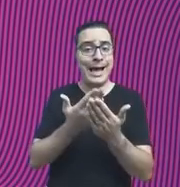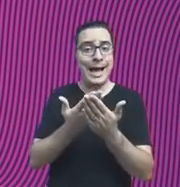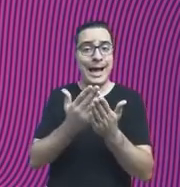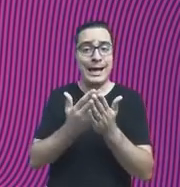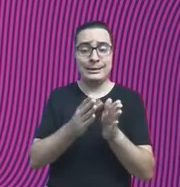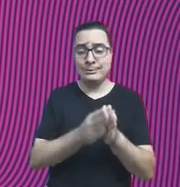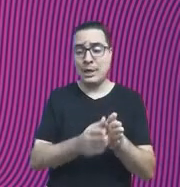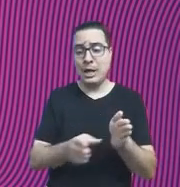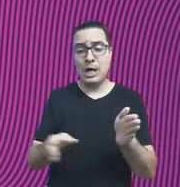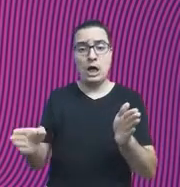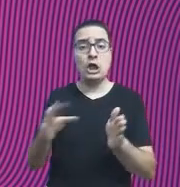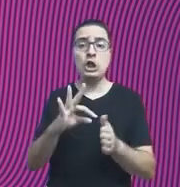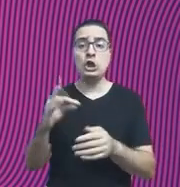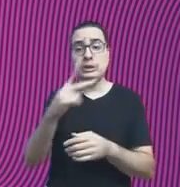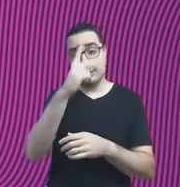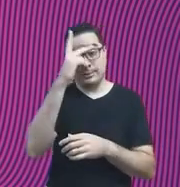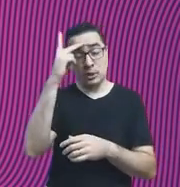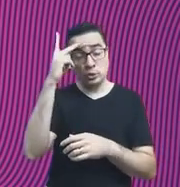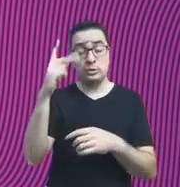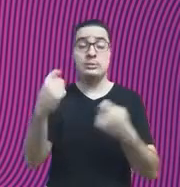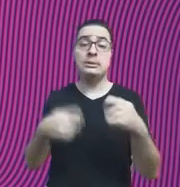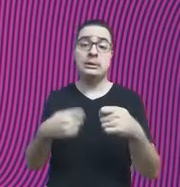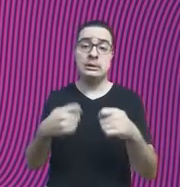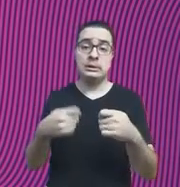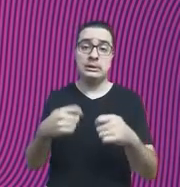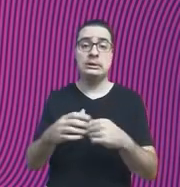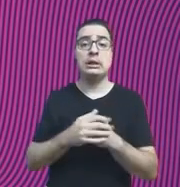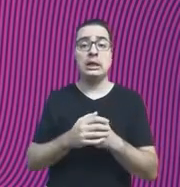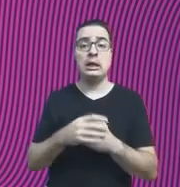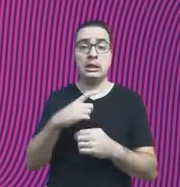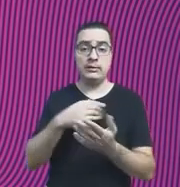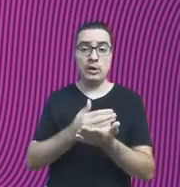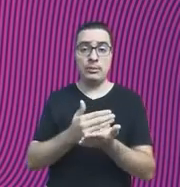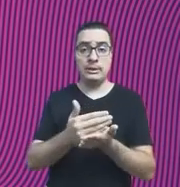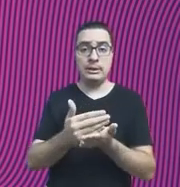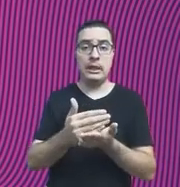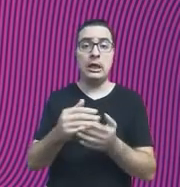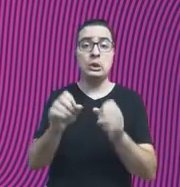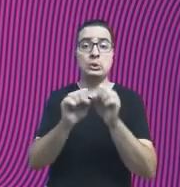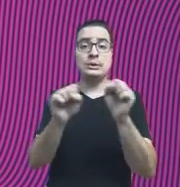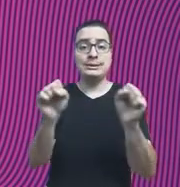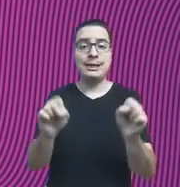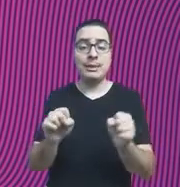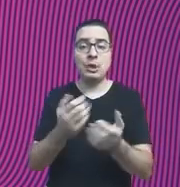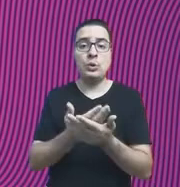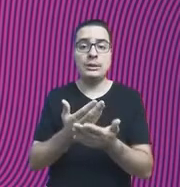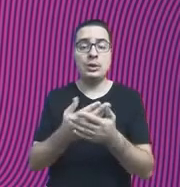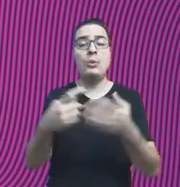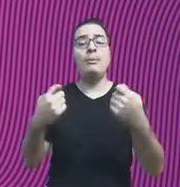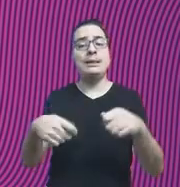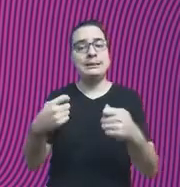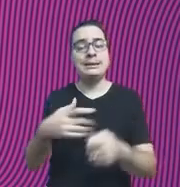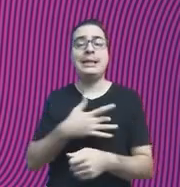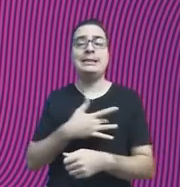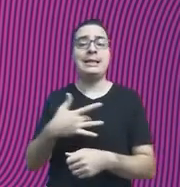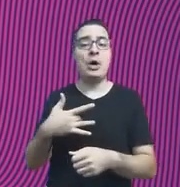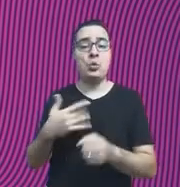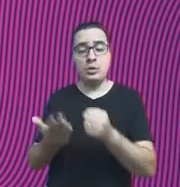cidadãos que vão adentrar no sistema educacional, terão saúde básica. E também